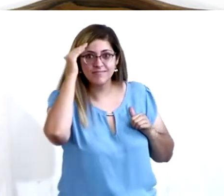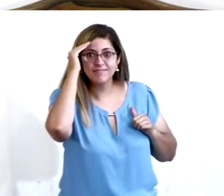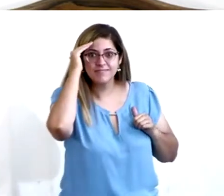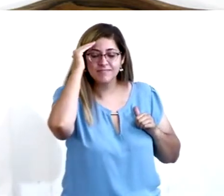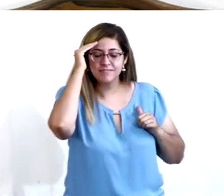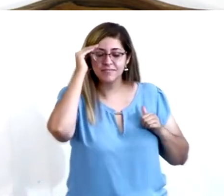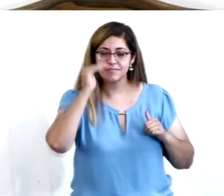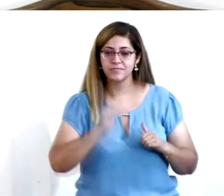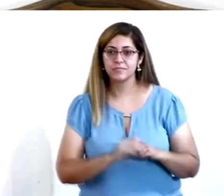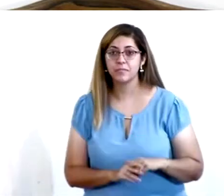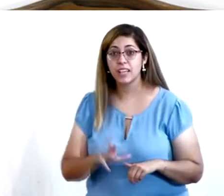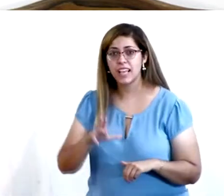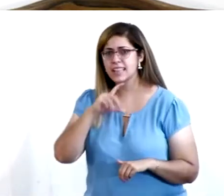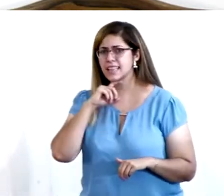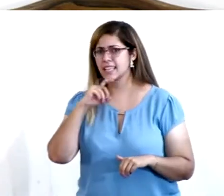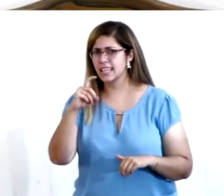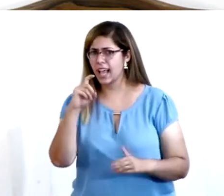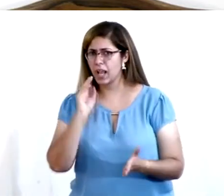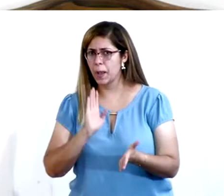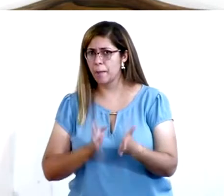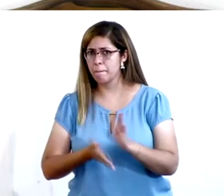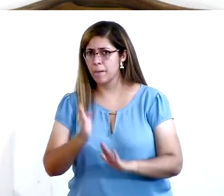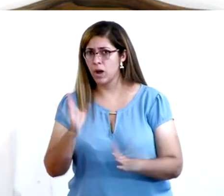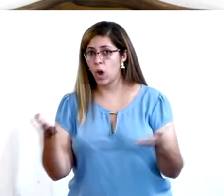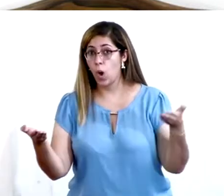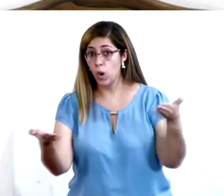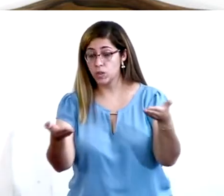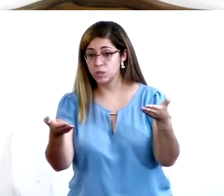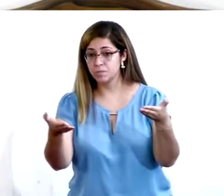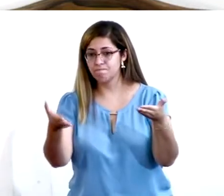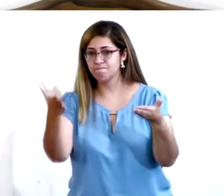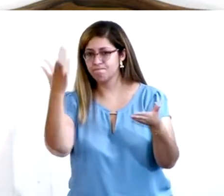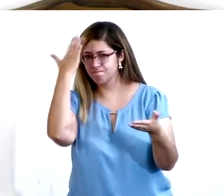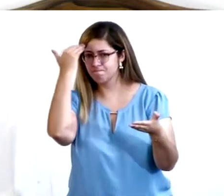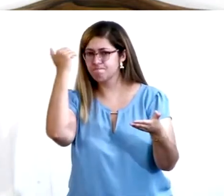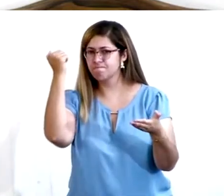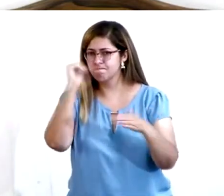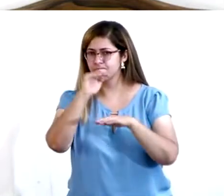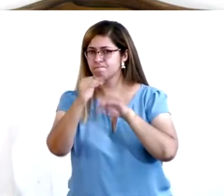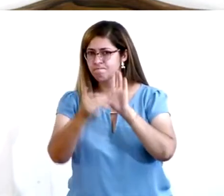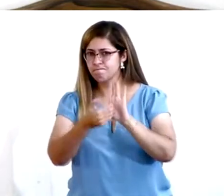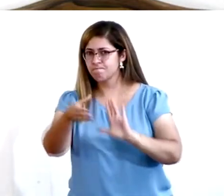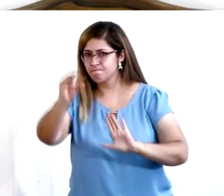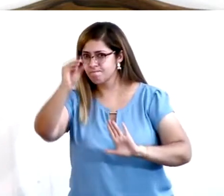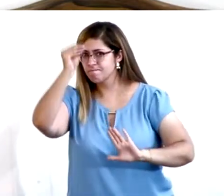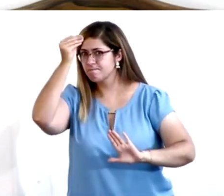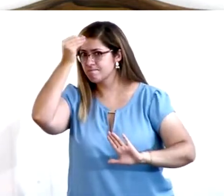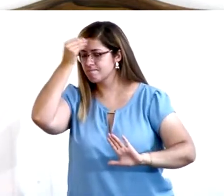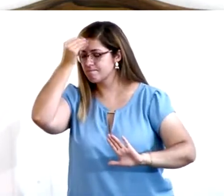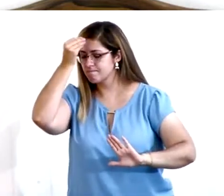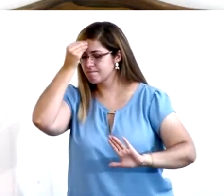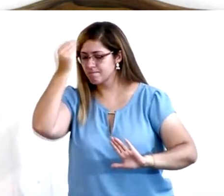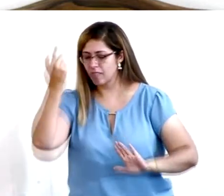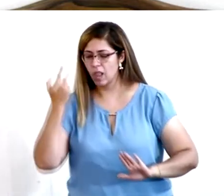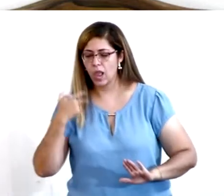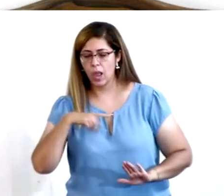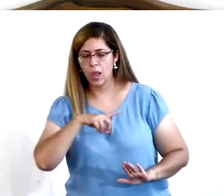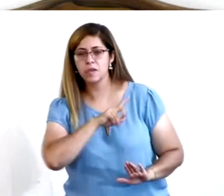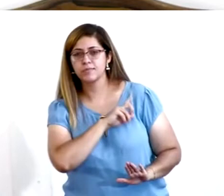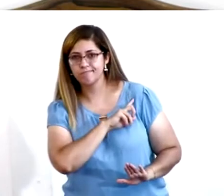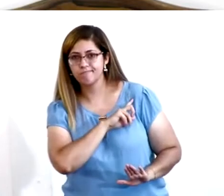saia dessa igreja hoje sabendo dessas coisas, mas entendendo, isso é para aquela pessoa lá, isso é para aquele outro